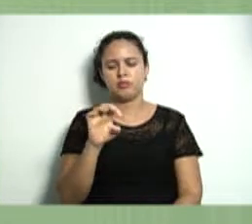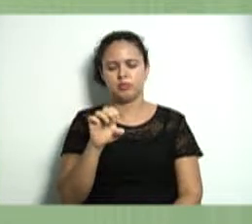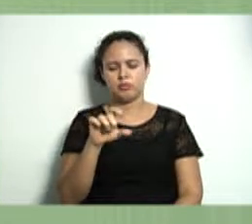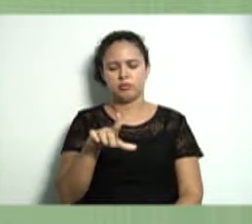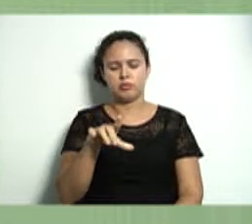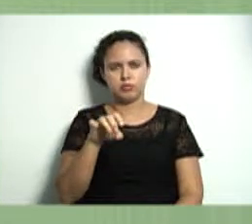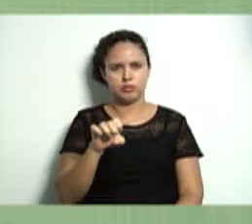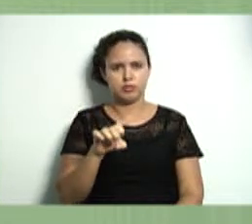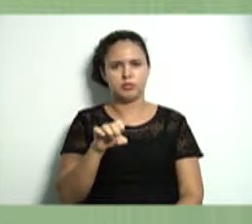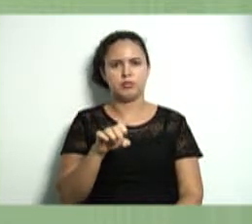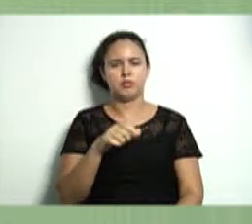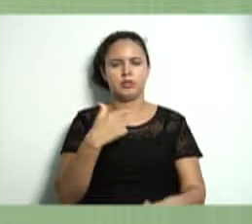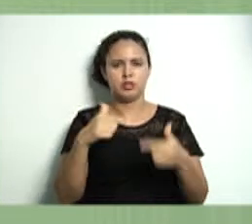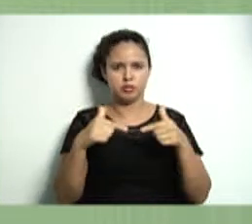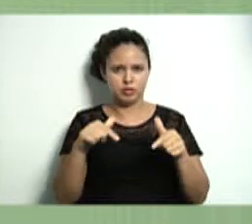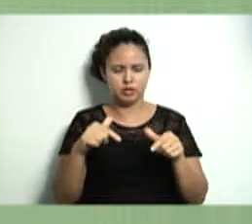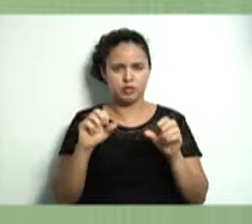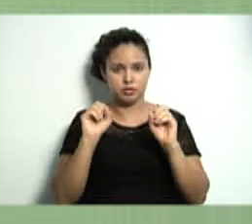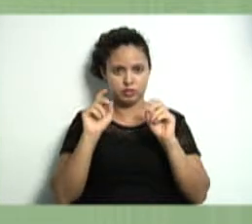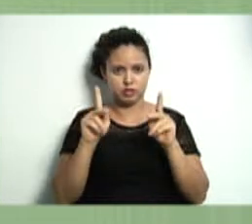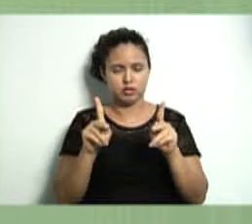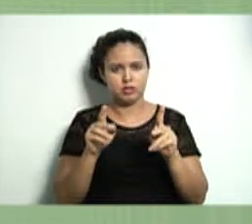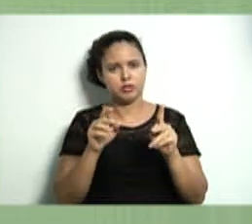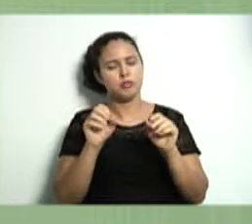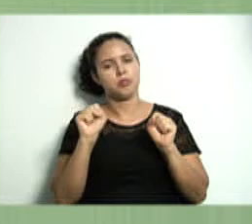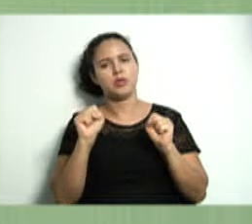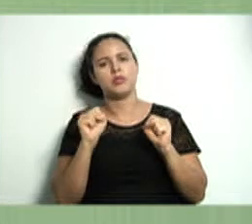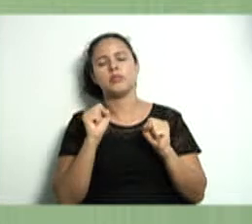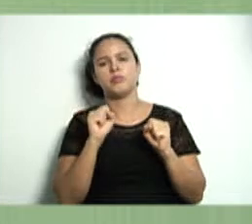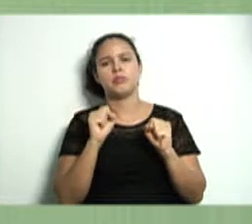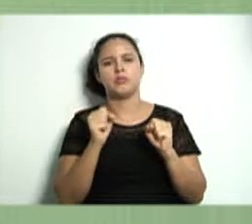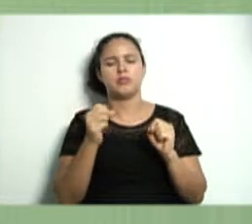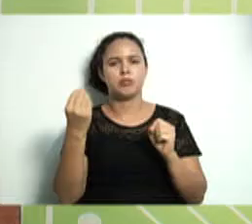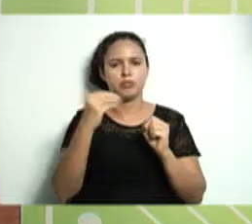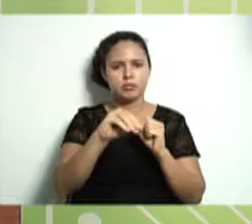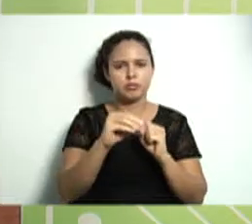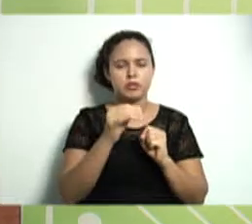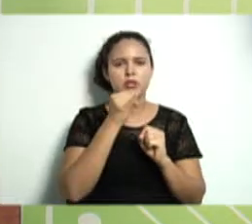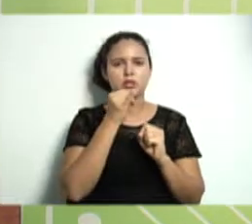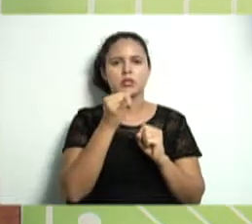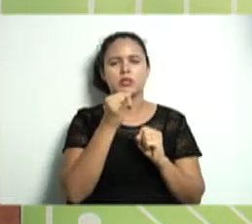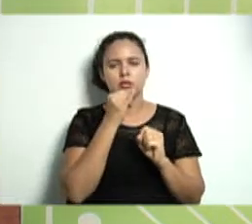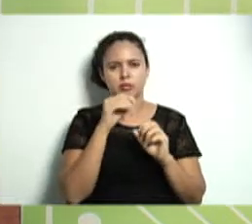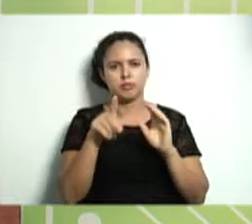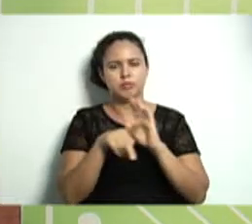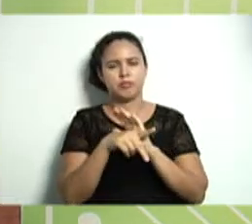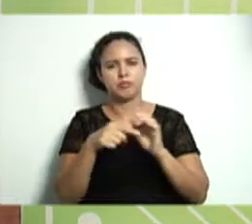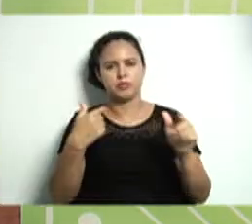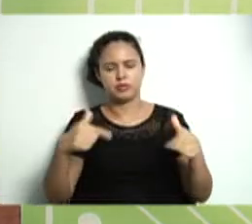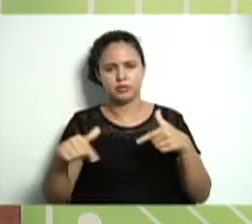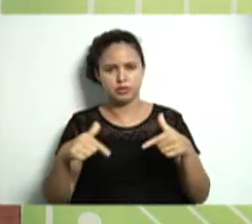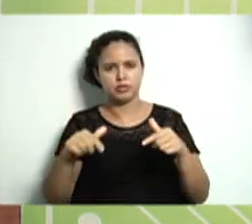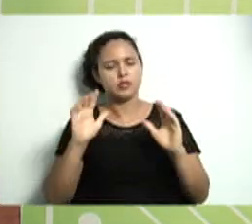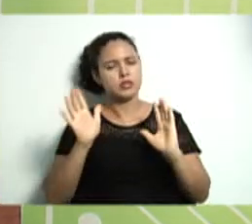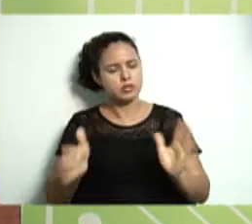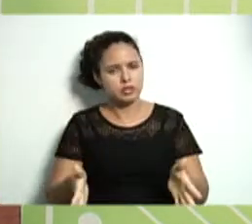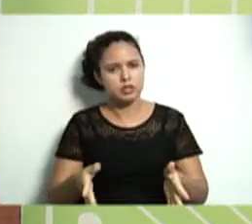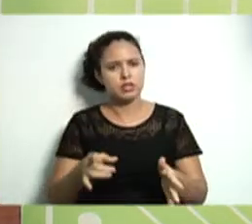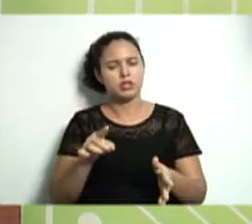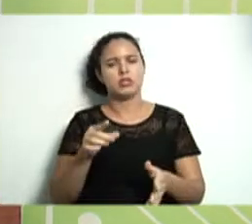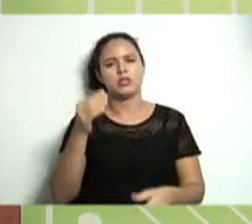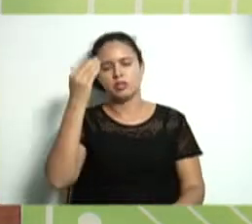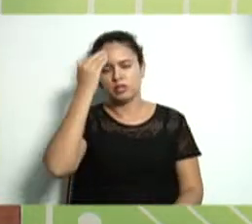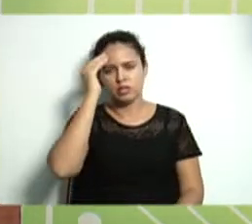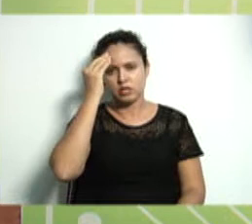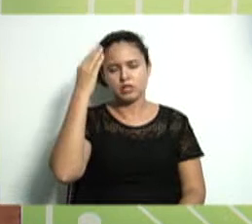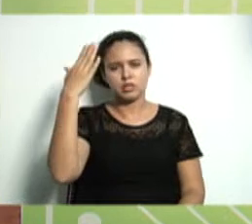próximo, né? Um exemplo desses tipos de trabalho que vocês já viram, que vocês